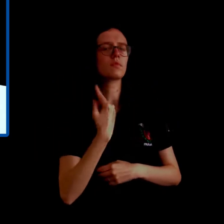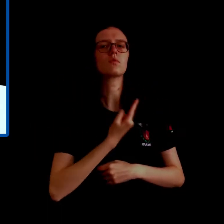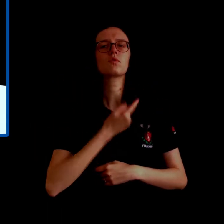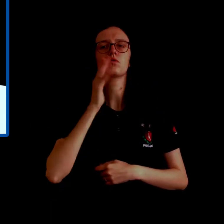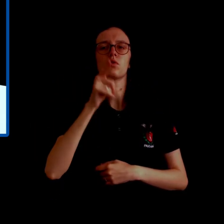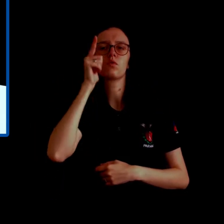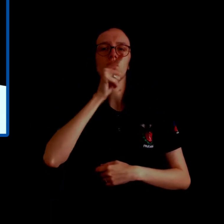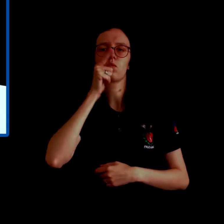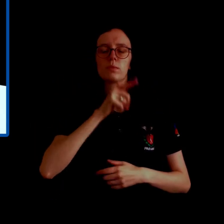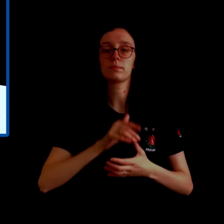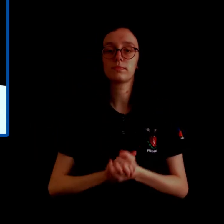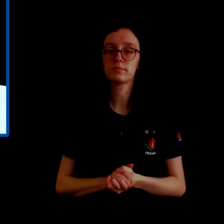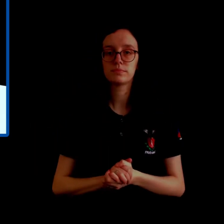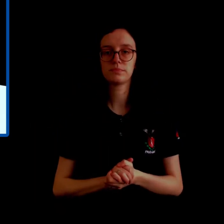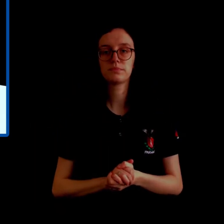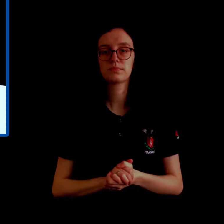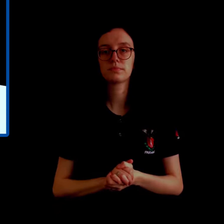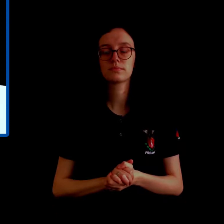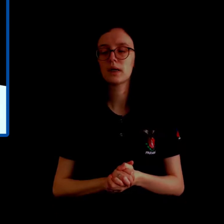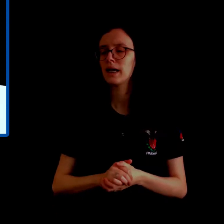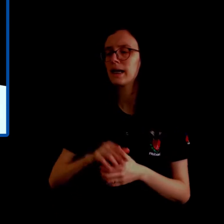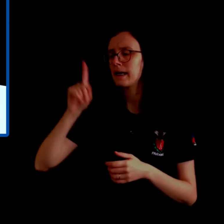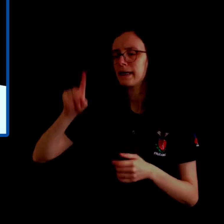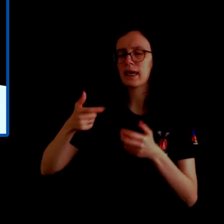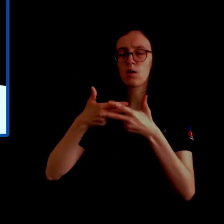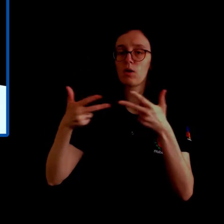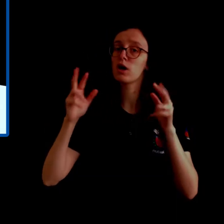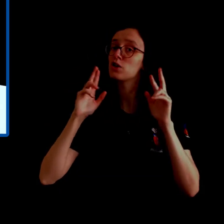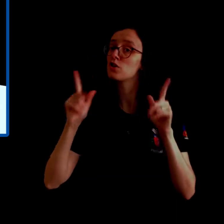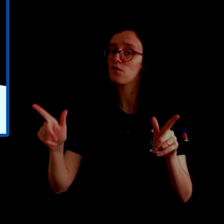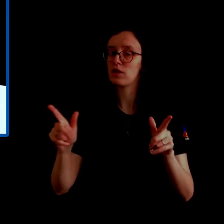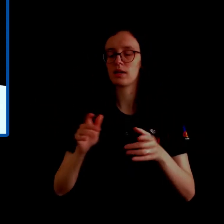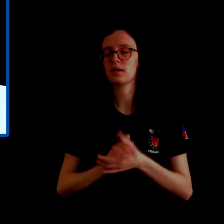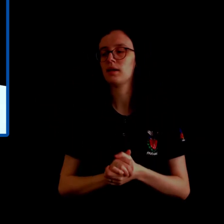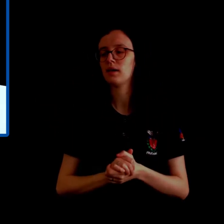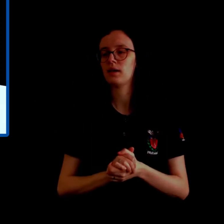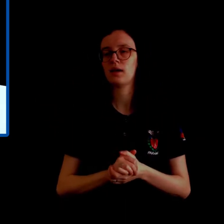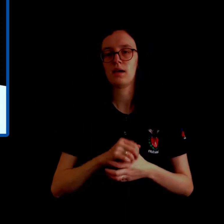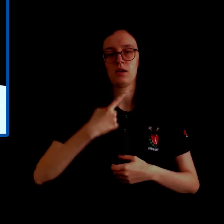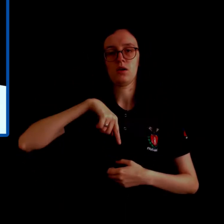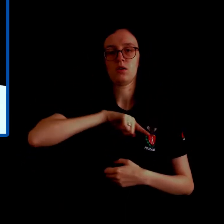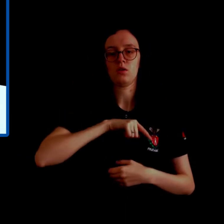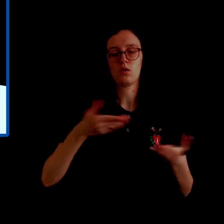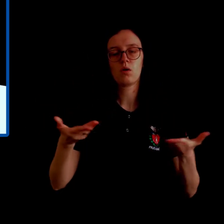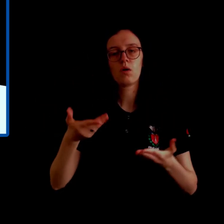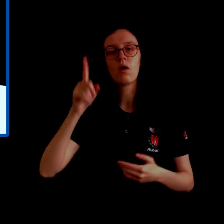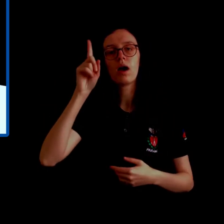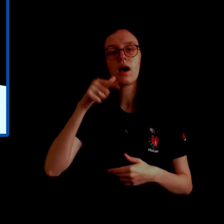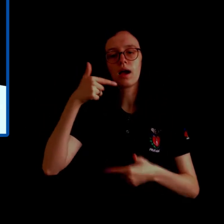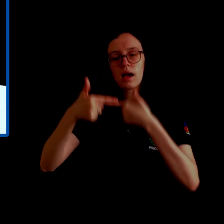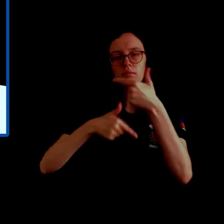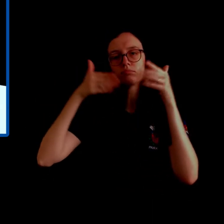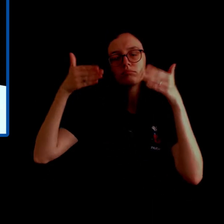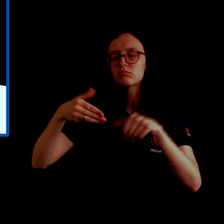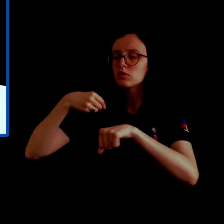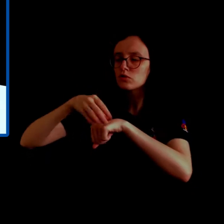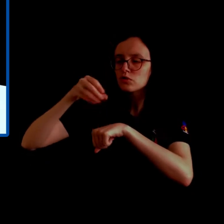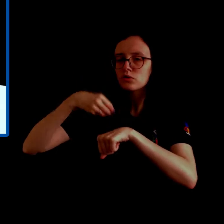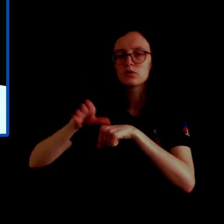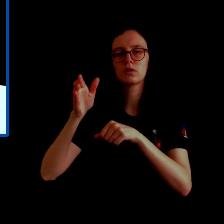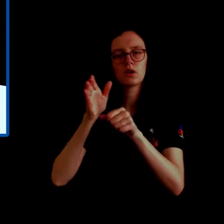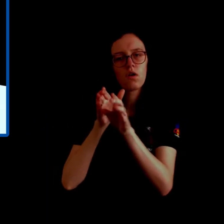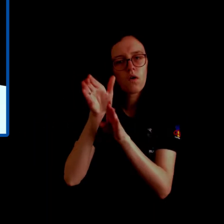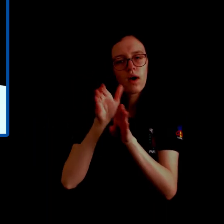está com isso fechado. E são coisas diferentes, né? Então, aqui a gente vai fazer mais um trabalho de dicas, de orientação